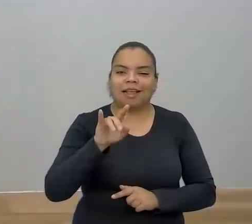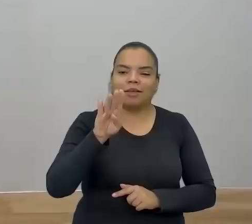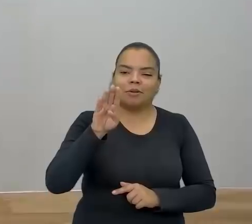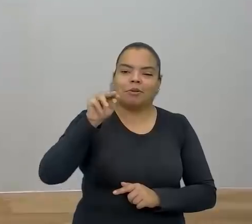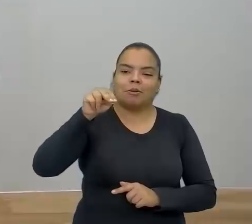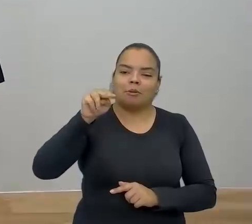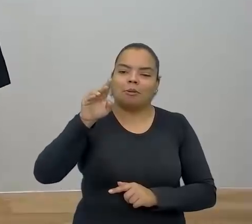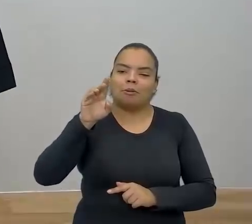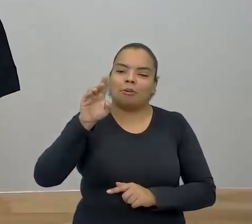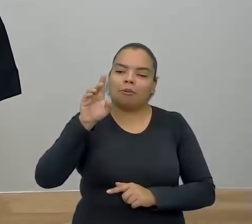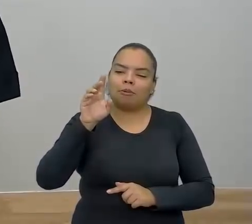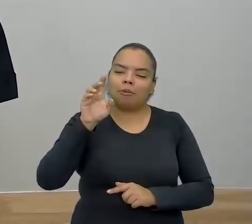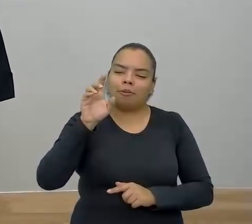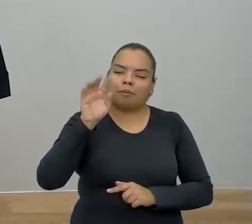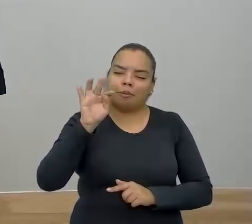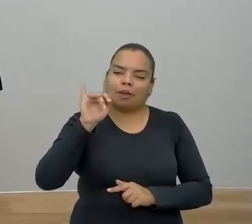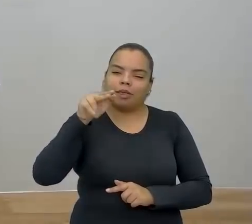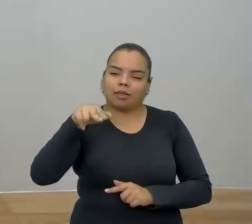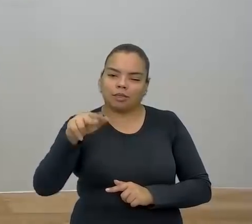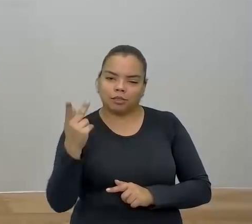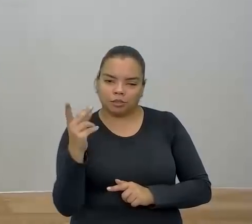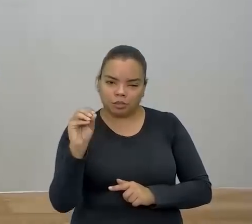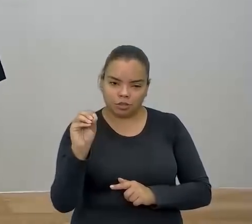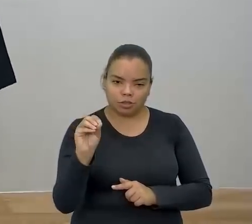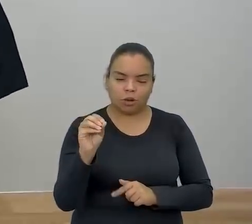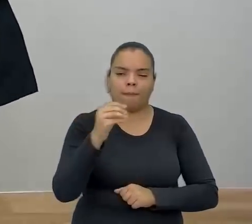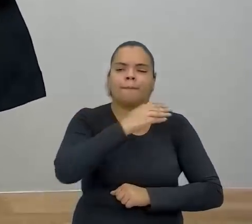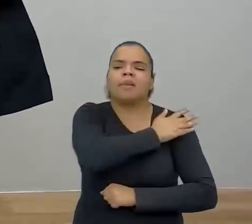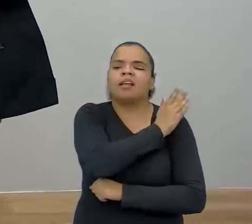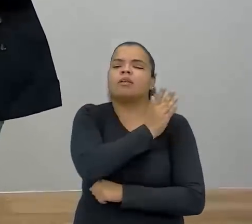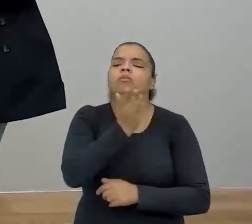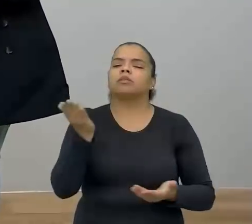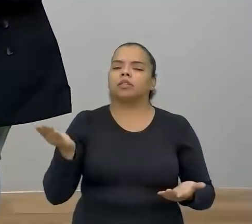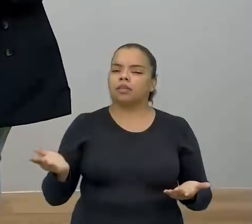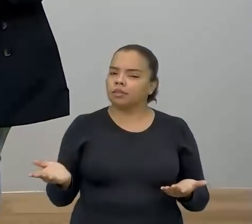tem alguém que escreveu a palavra aí, ó, preconceito.